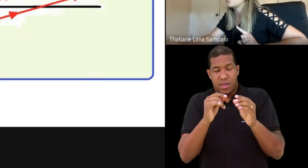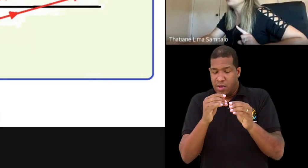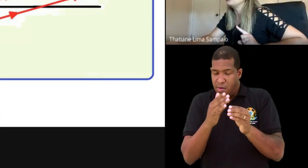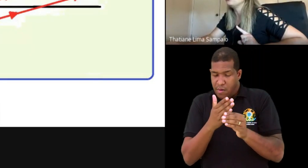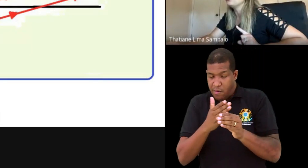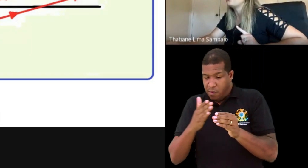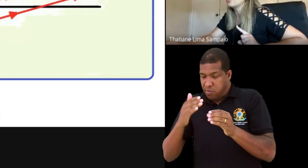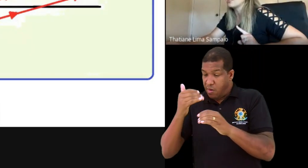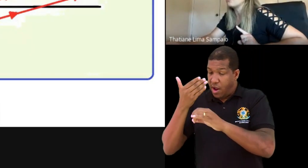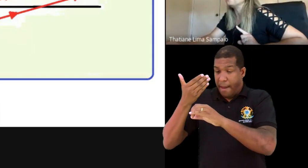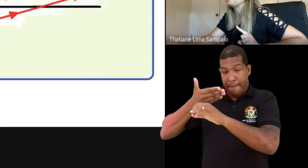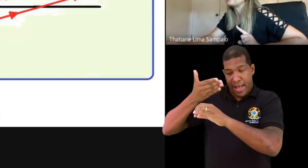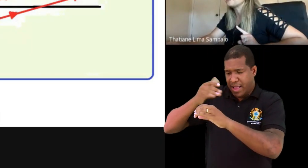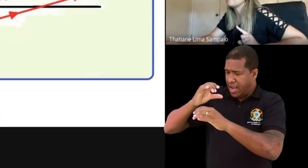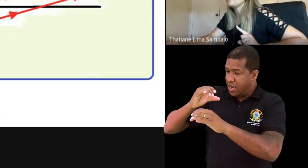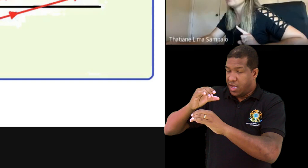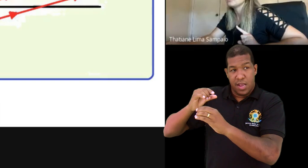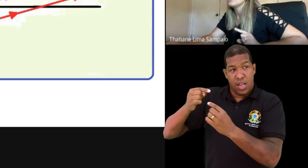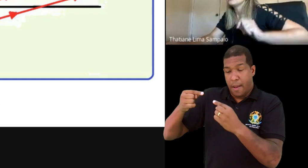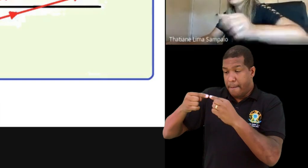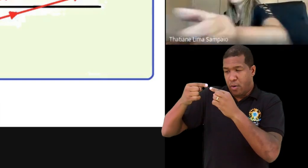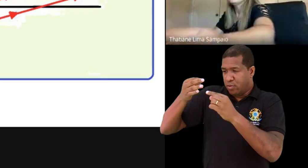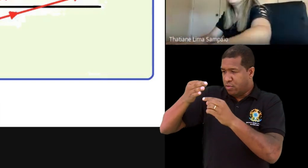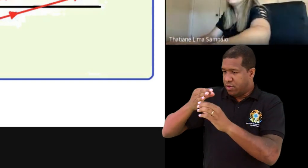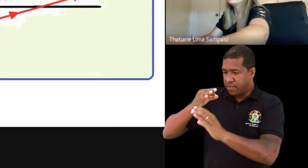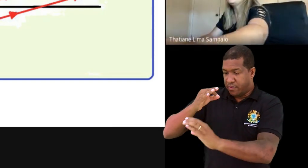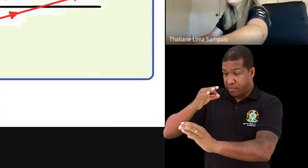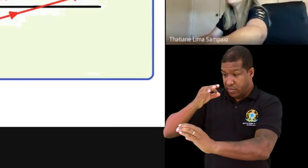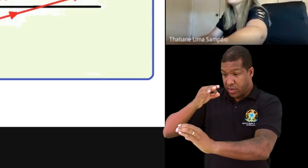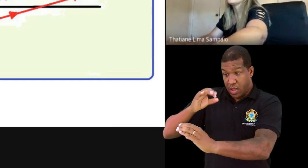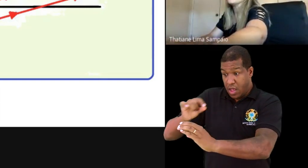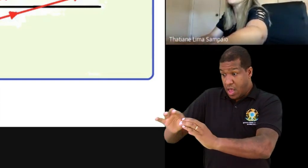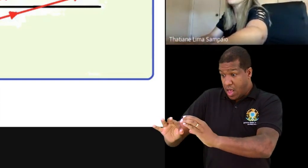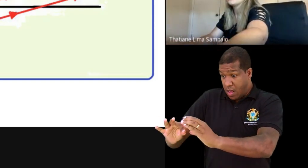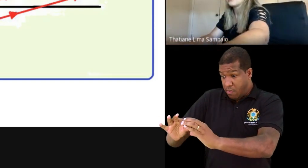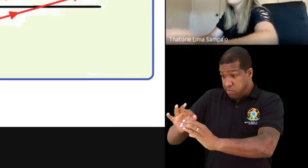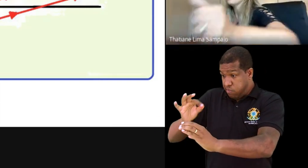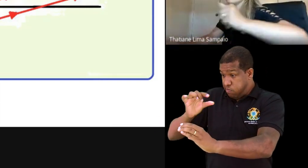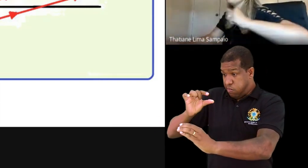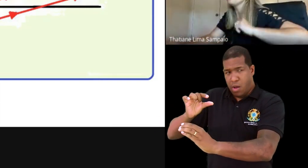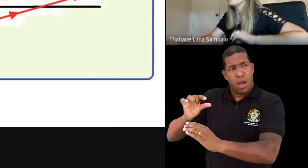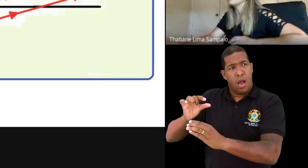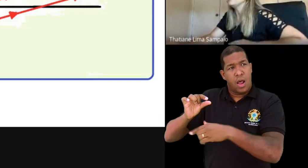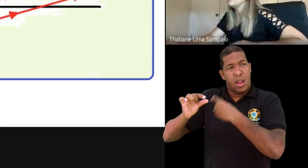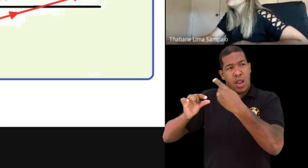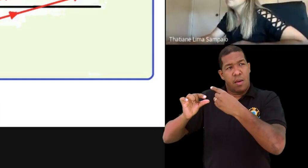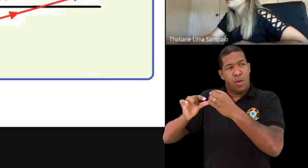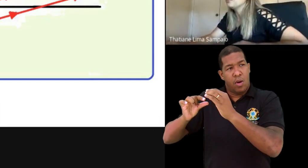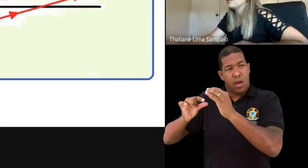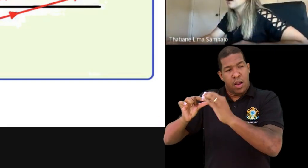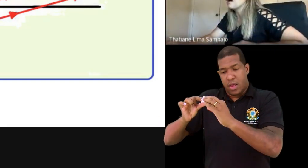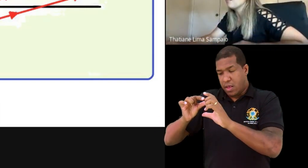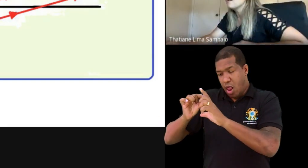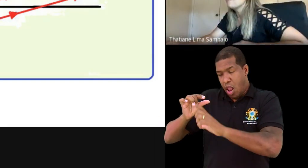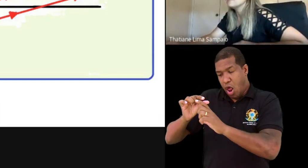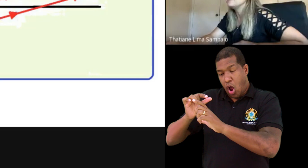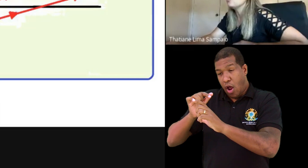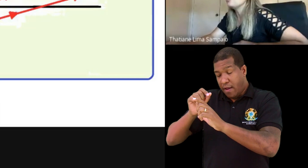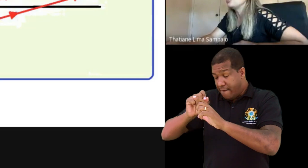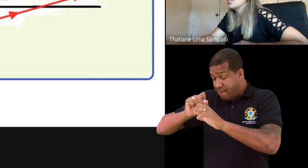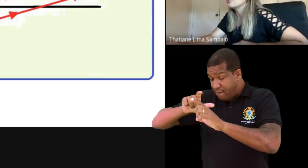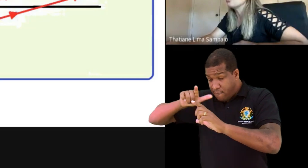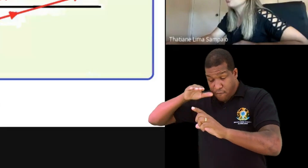nesse ponto focal. E, além disso, a imagem formada aqui nesse ponto focal vai